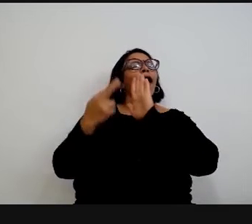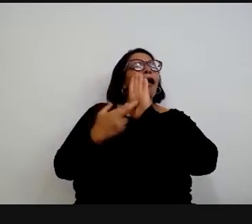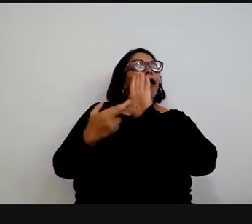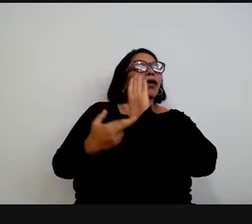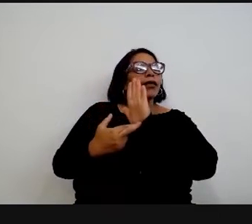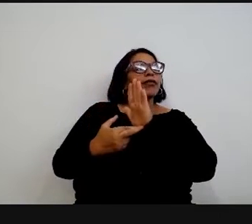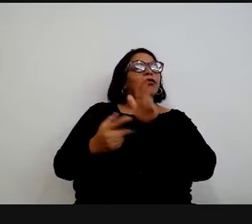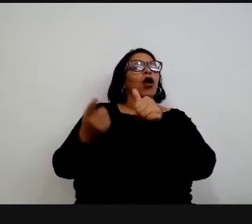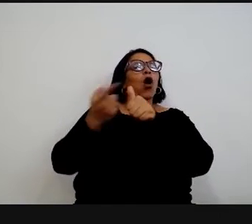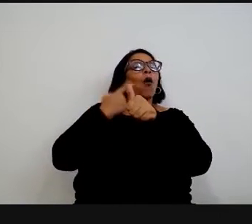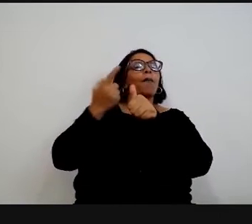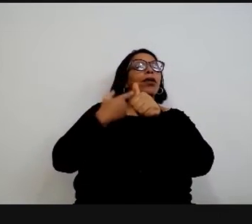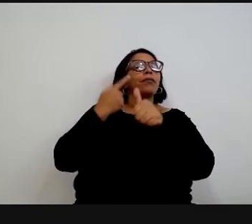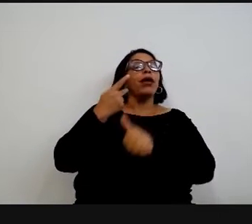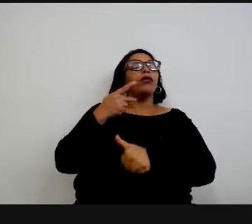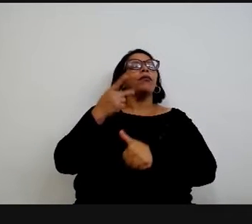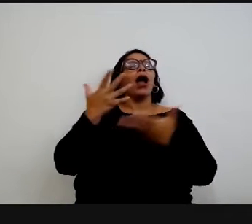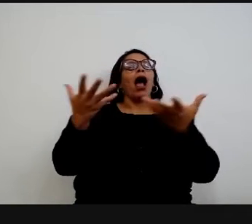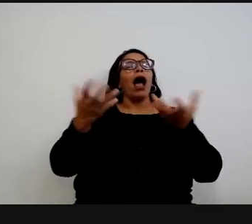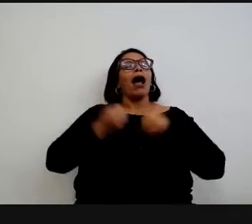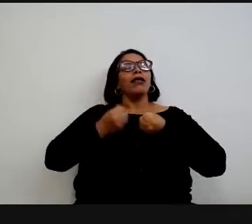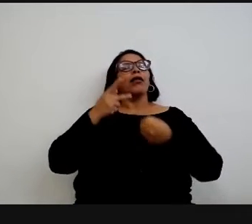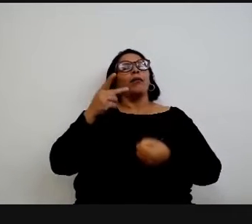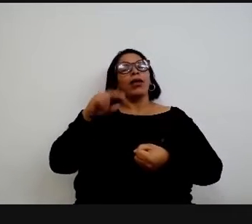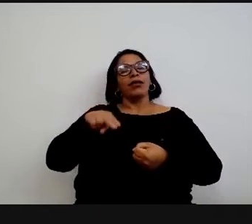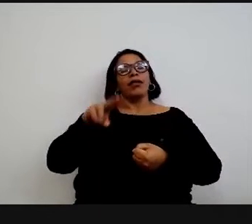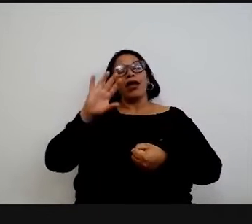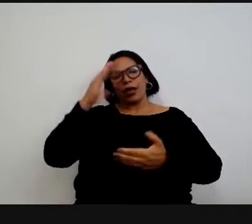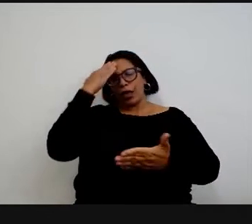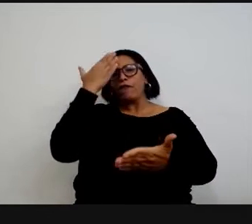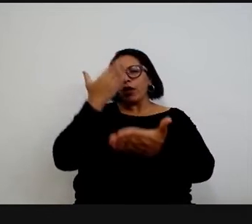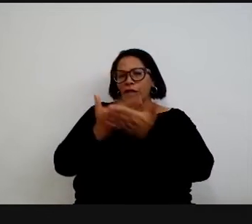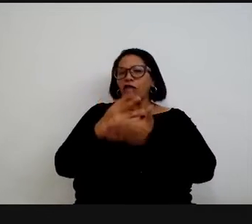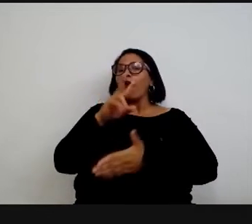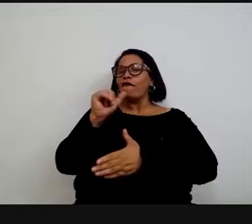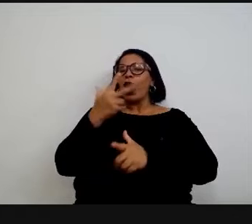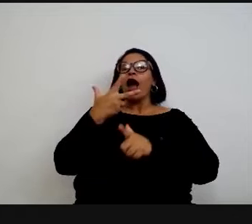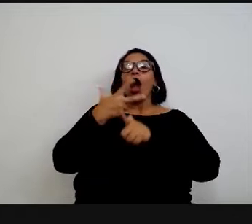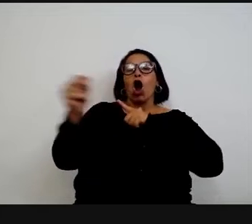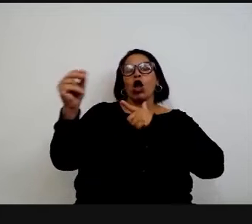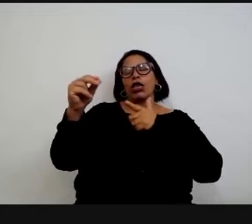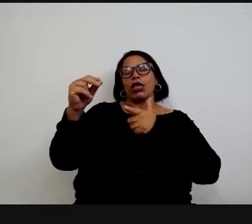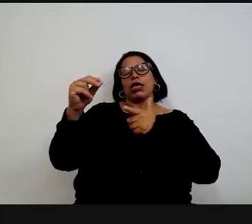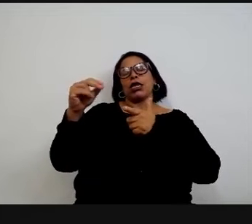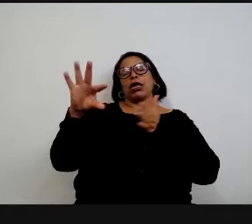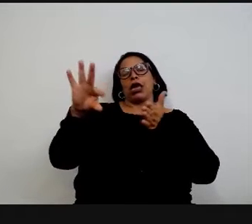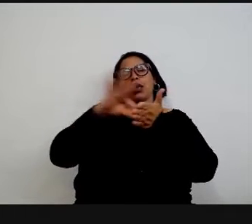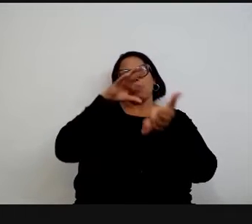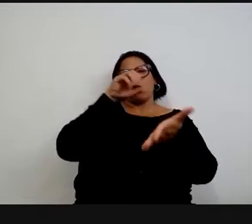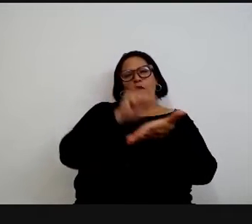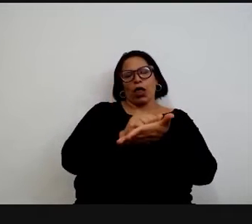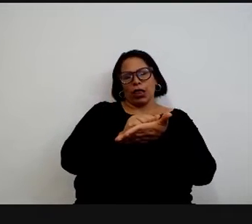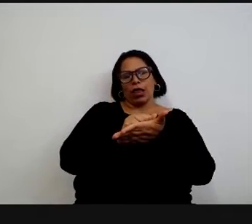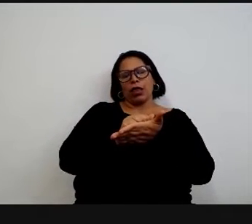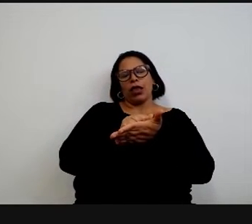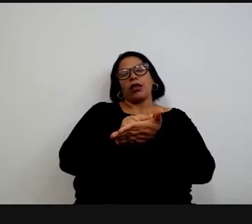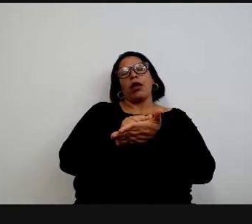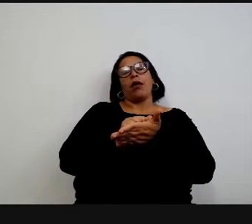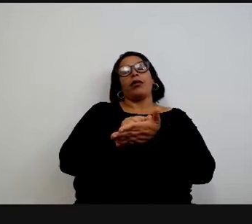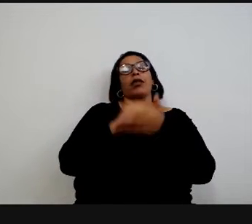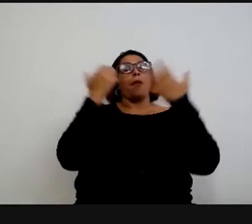o primeiro passo e a gente tem, assim, a gente está super confiante que a gente vai conseguir esse credenciamento e,